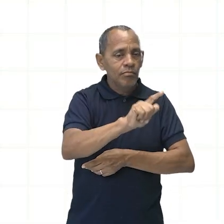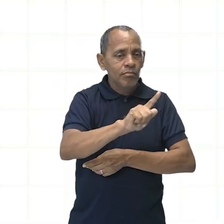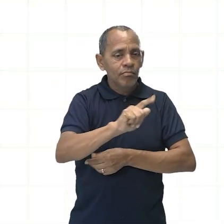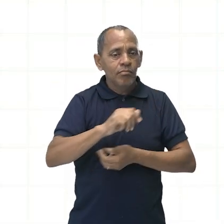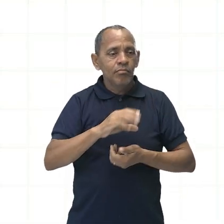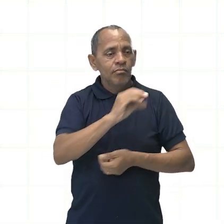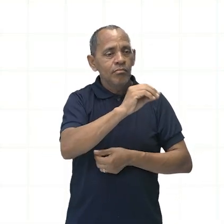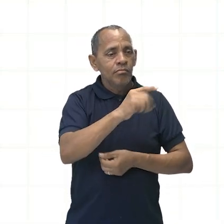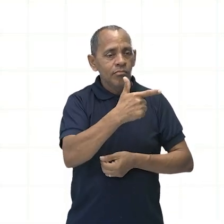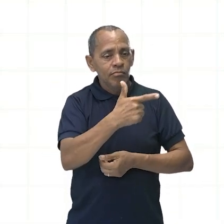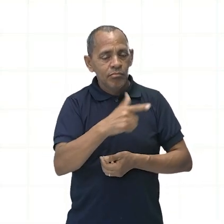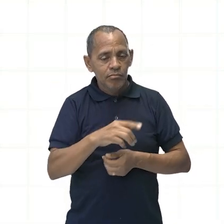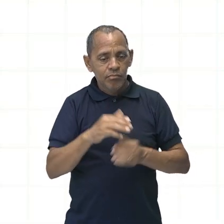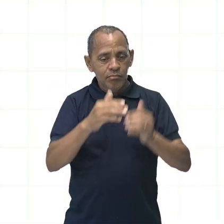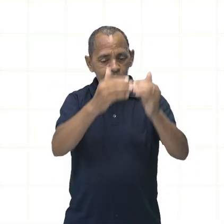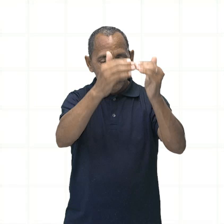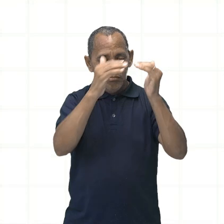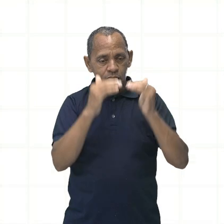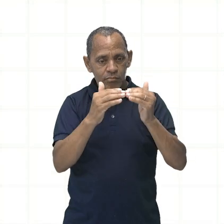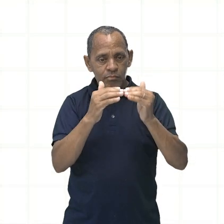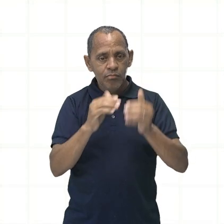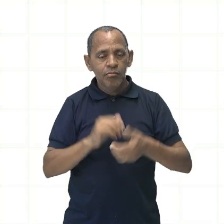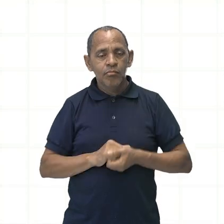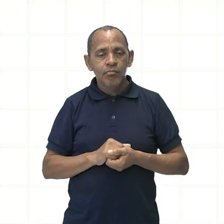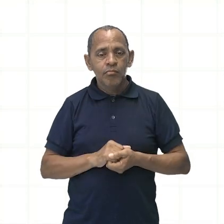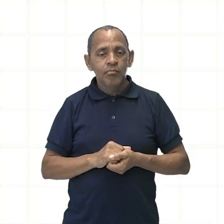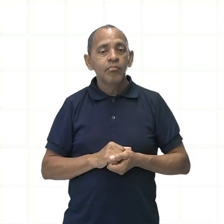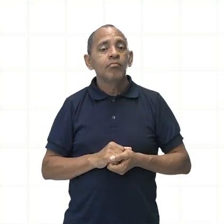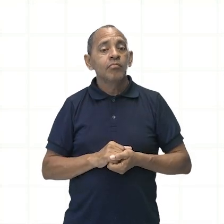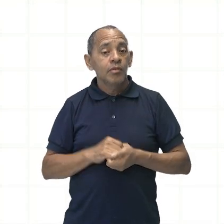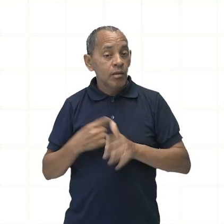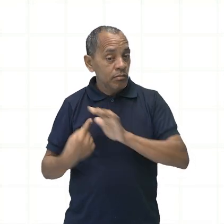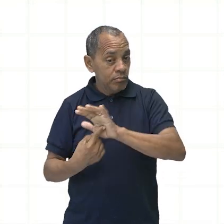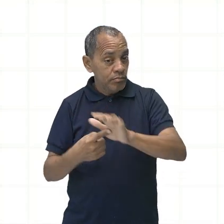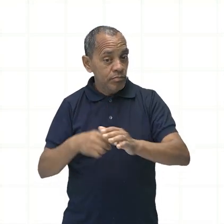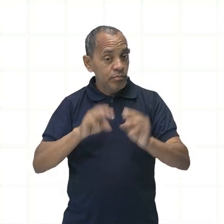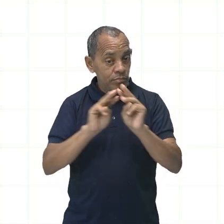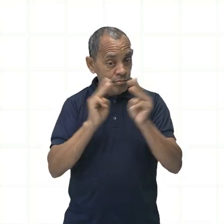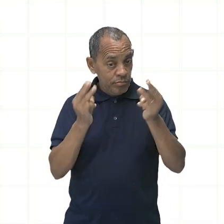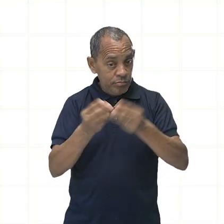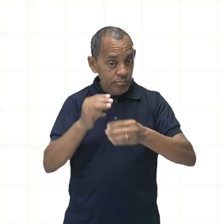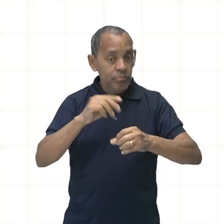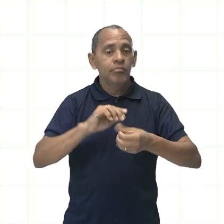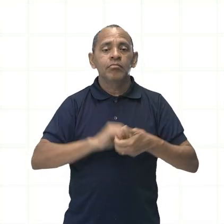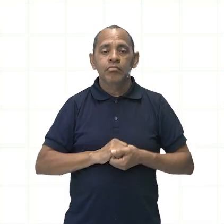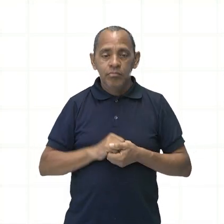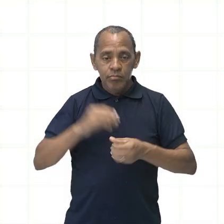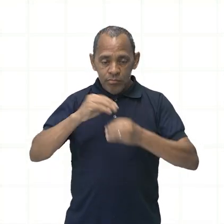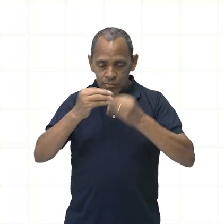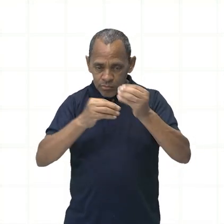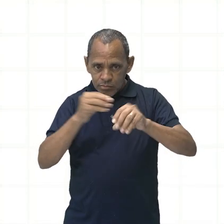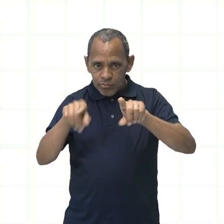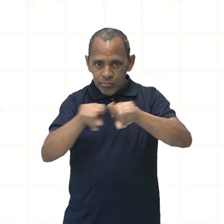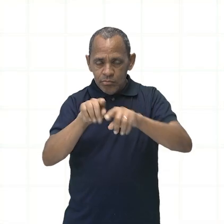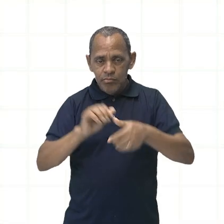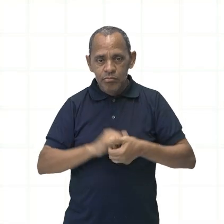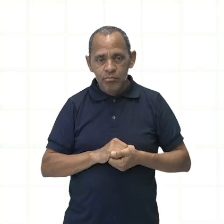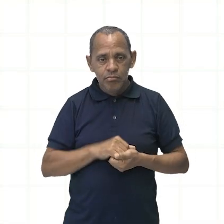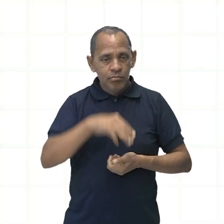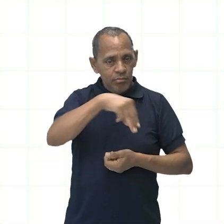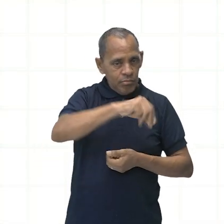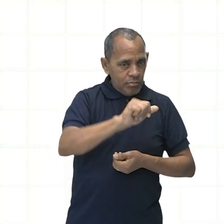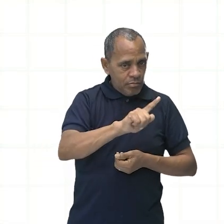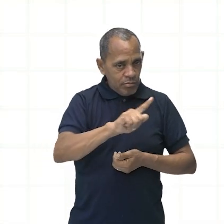nossa primeira parte. O oxigênio apresenta uma massa molecular, vejam só a fórmula do oxigênio que nós